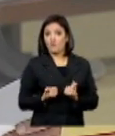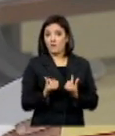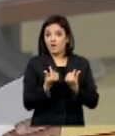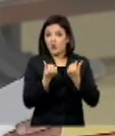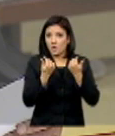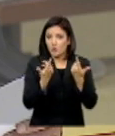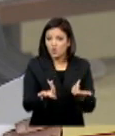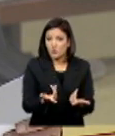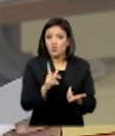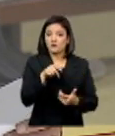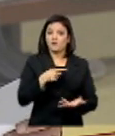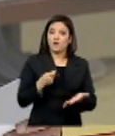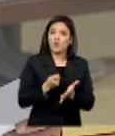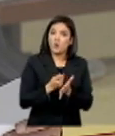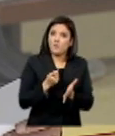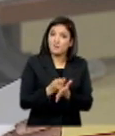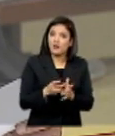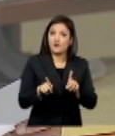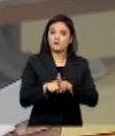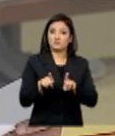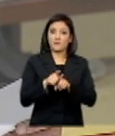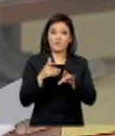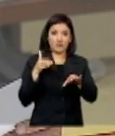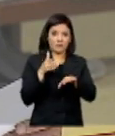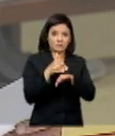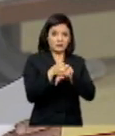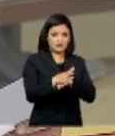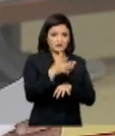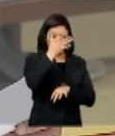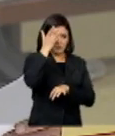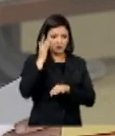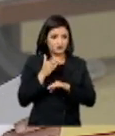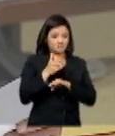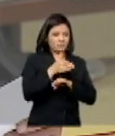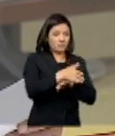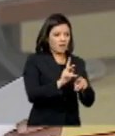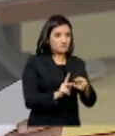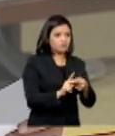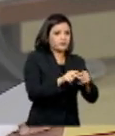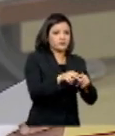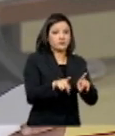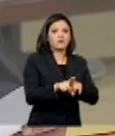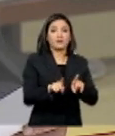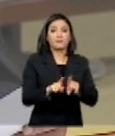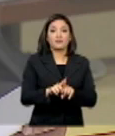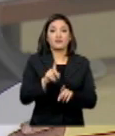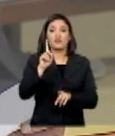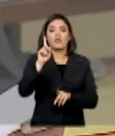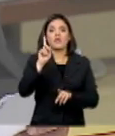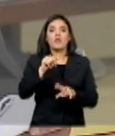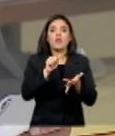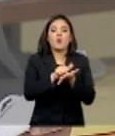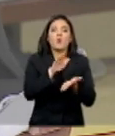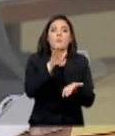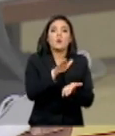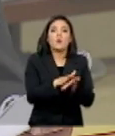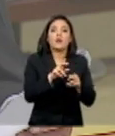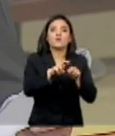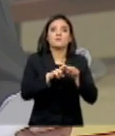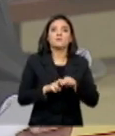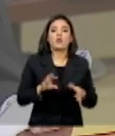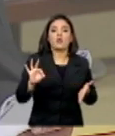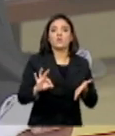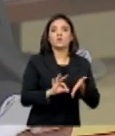102 e da visita técnica prevista para acontecer do ativo 102 são homologados pelo anel